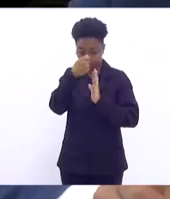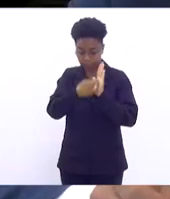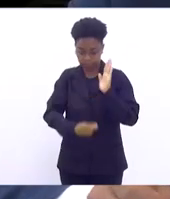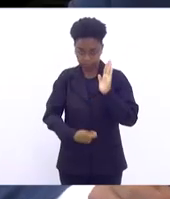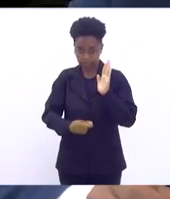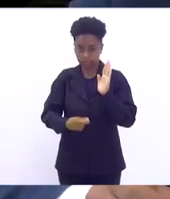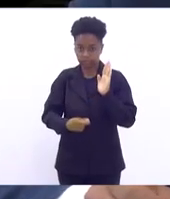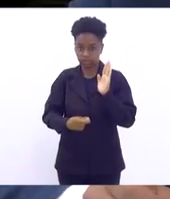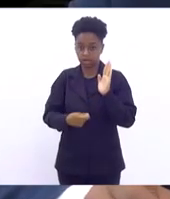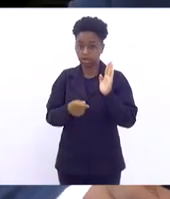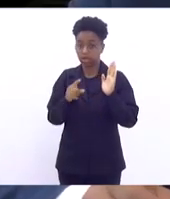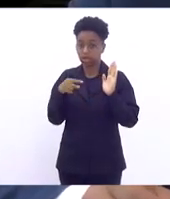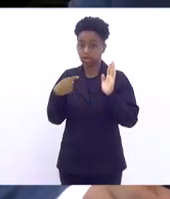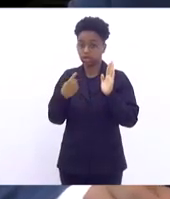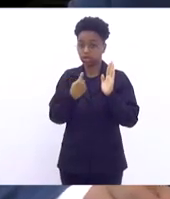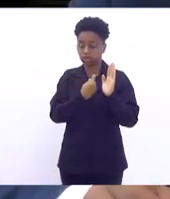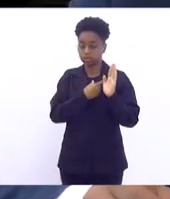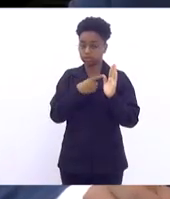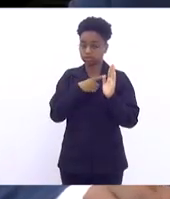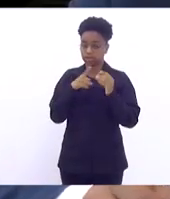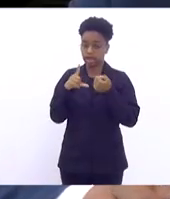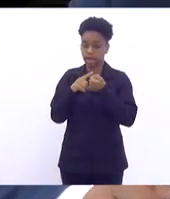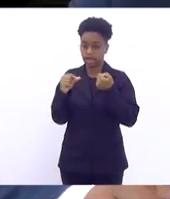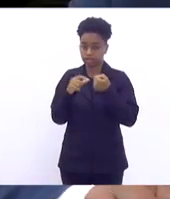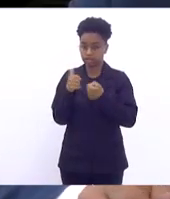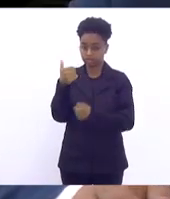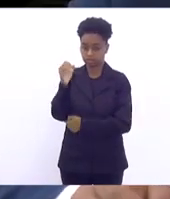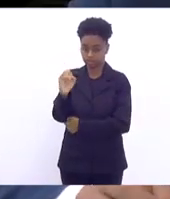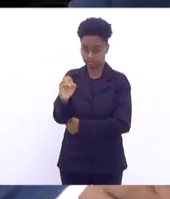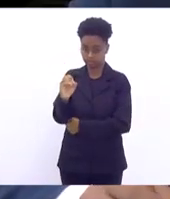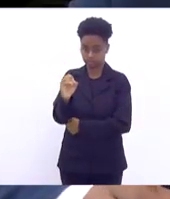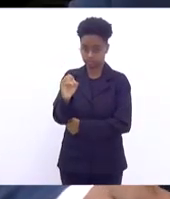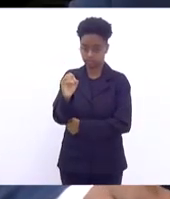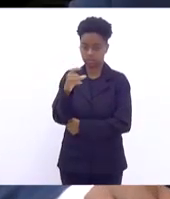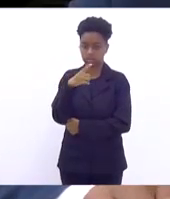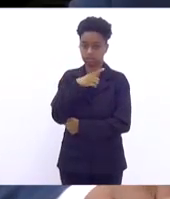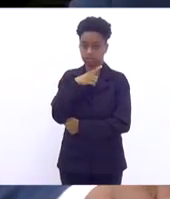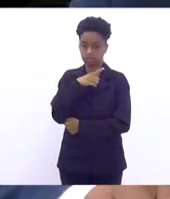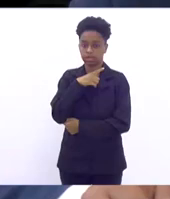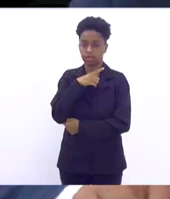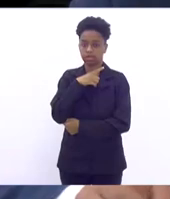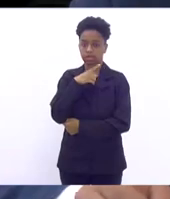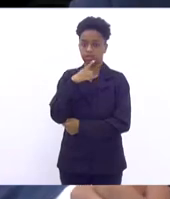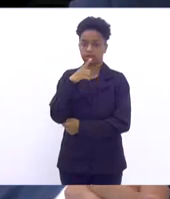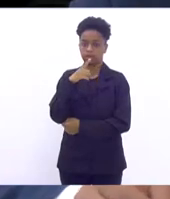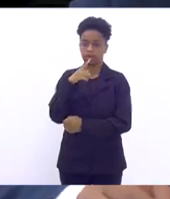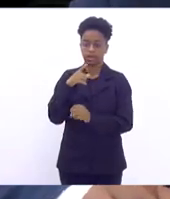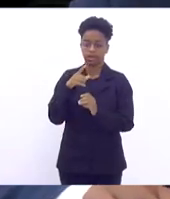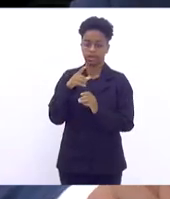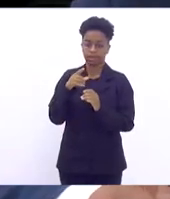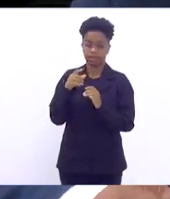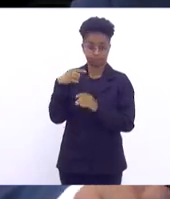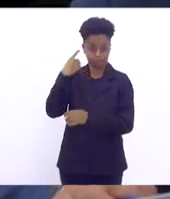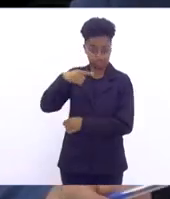vencido a gente tem aqui no artigo décimo além dos parlamentares que subscrevem o termo de adesão são considerados